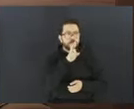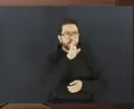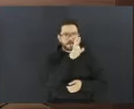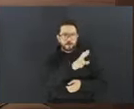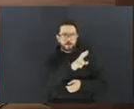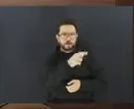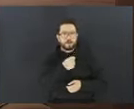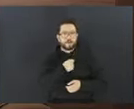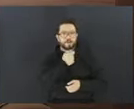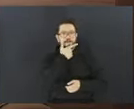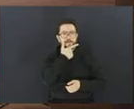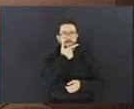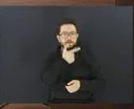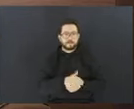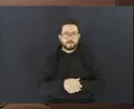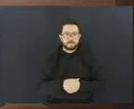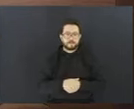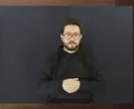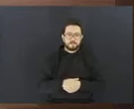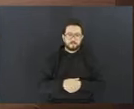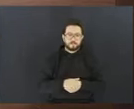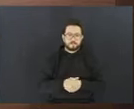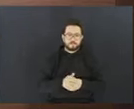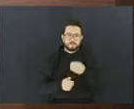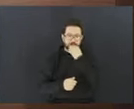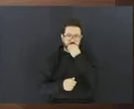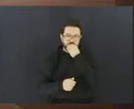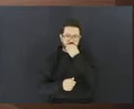sobre a perturbação do sossego.